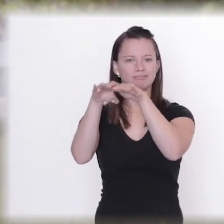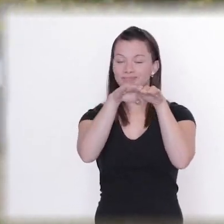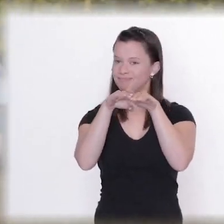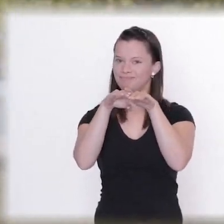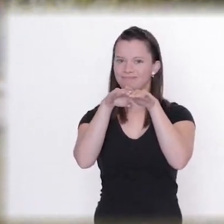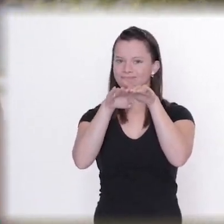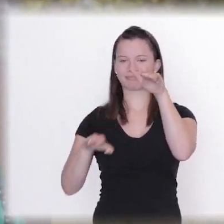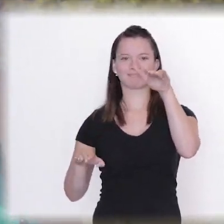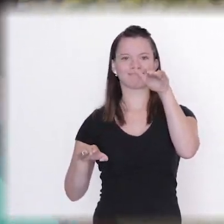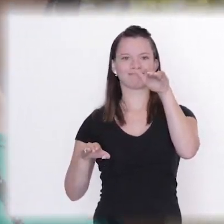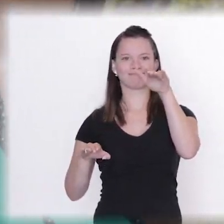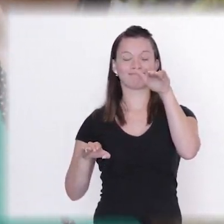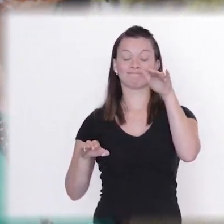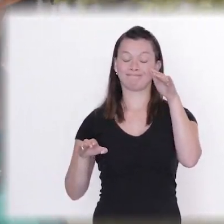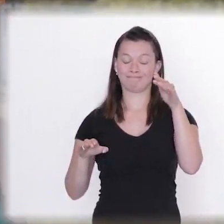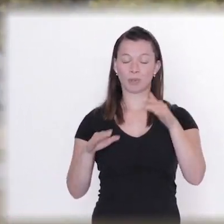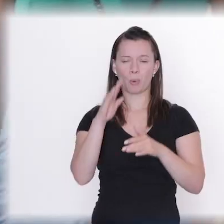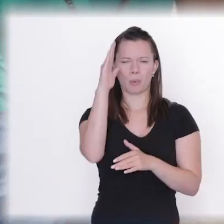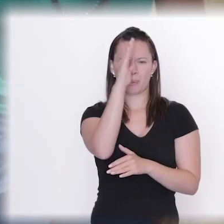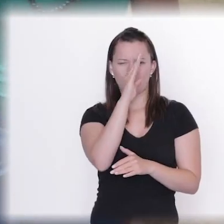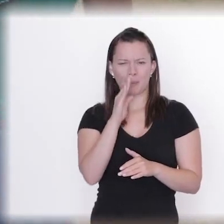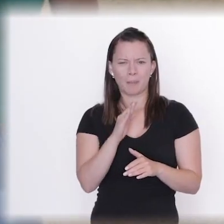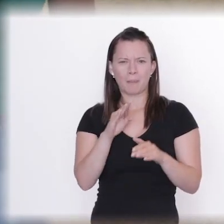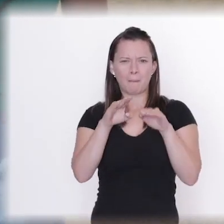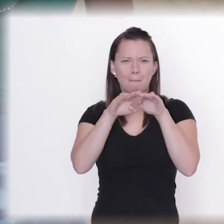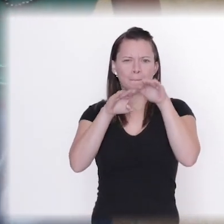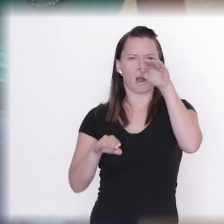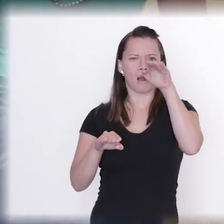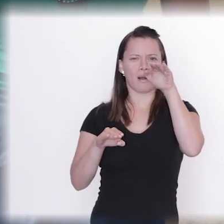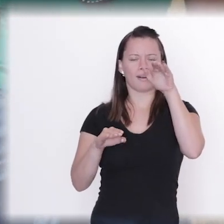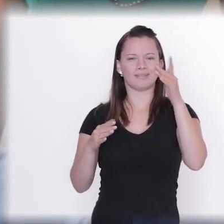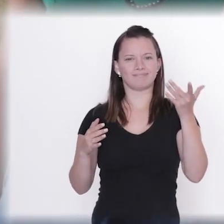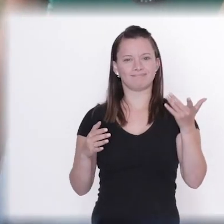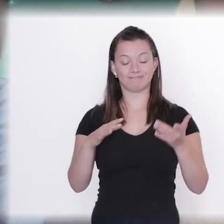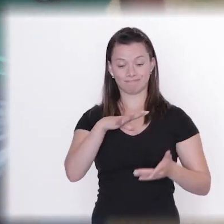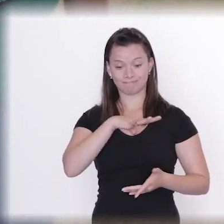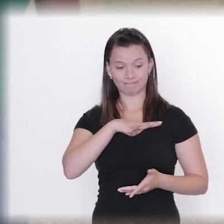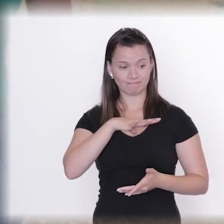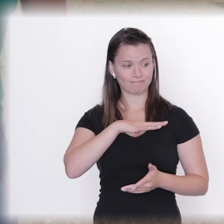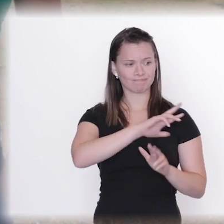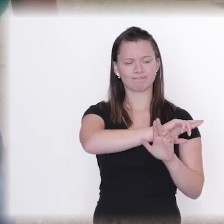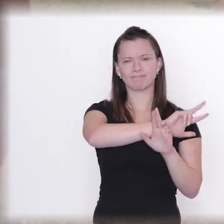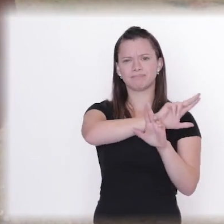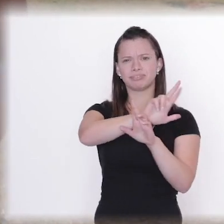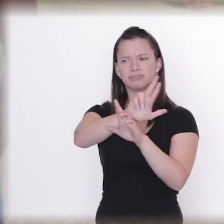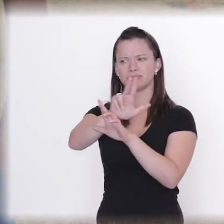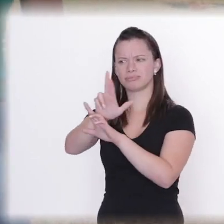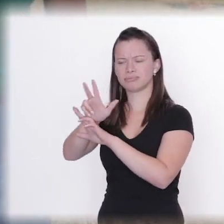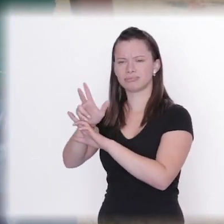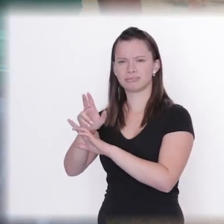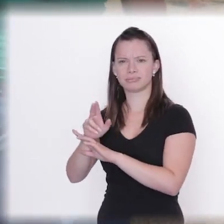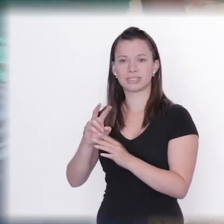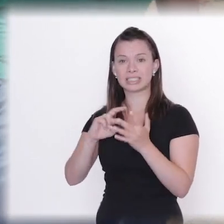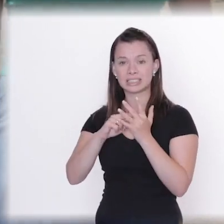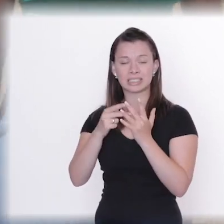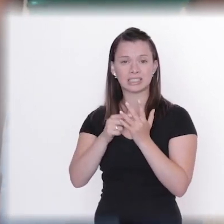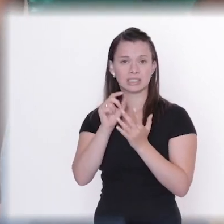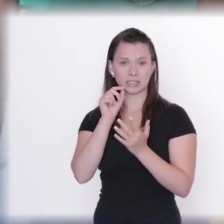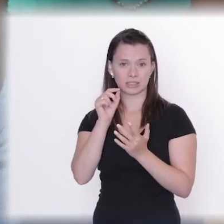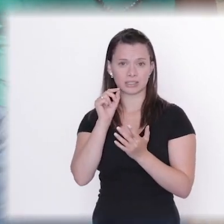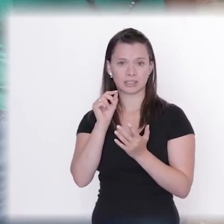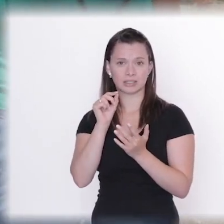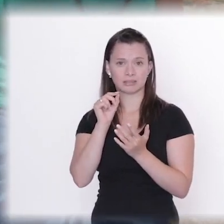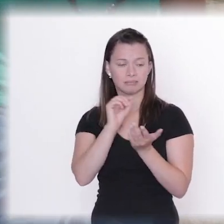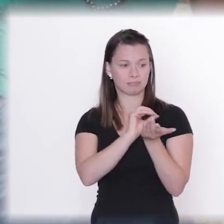o país mais desigual do mundo. Todas as cidades, elas são uma expressão da distribuição desigual da riqueza na sociedade.